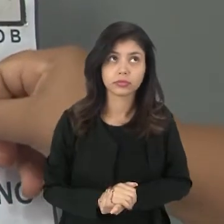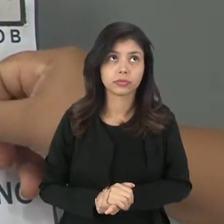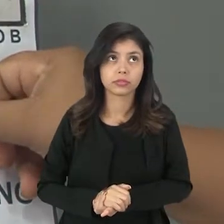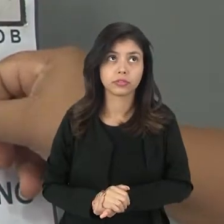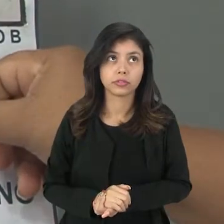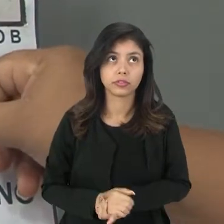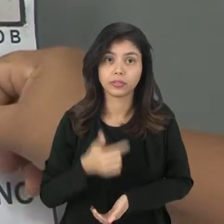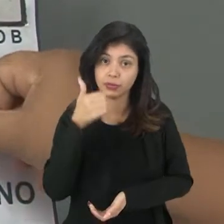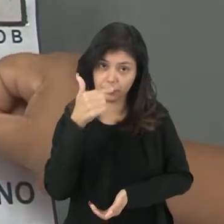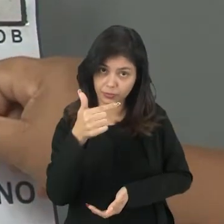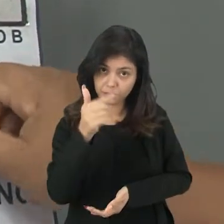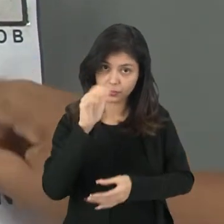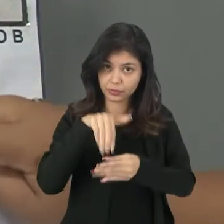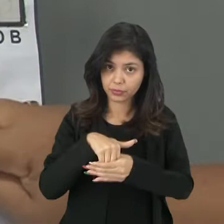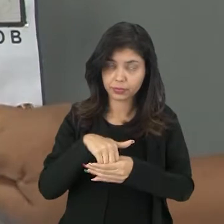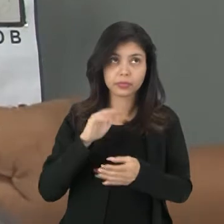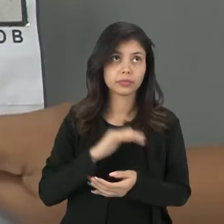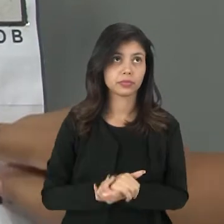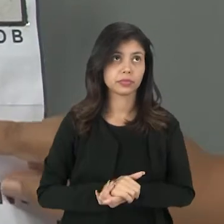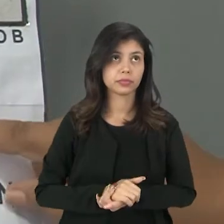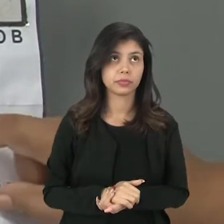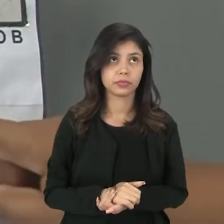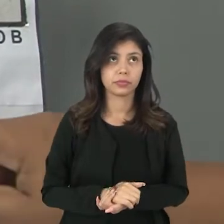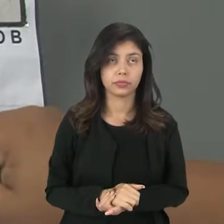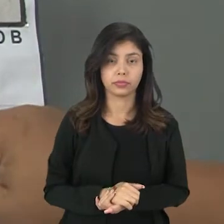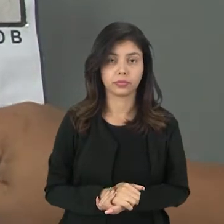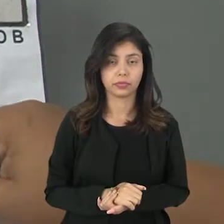recebeu 2 votos.